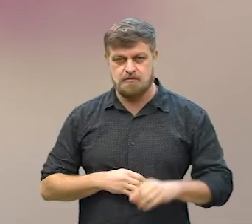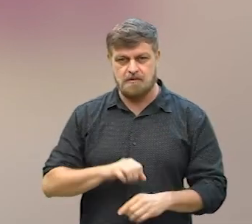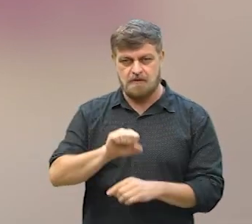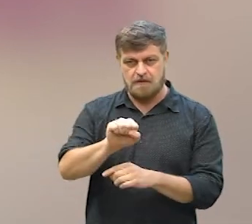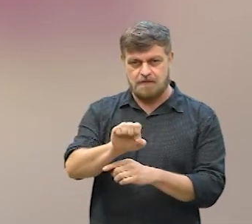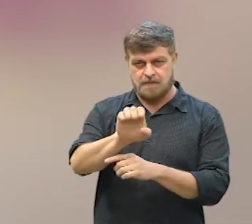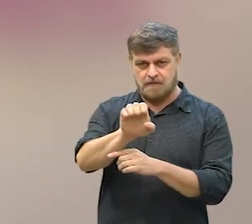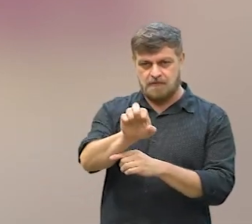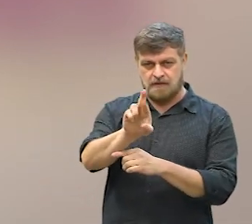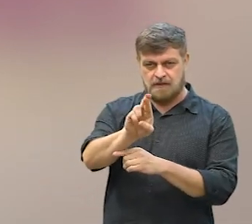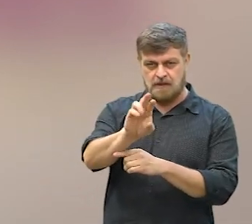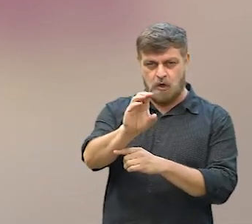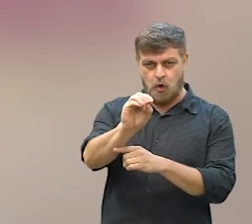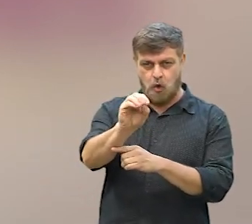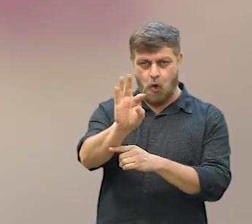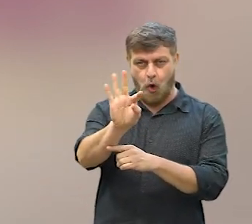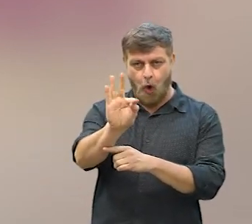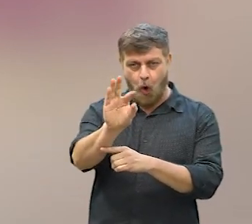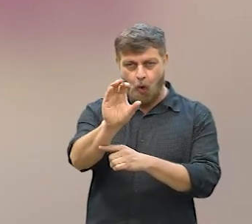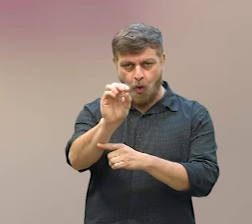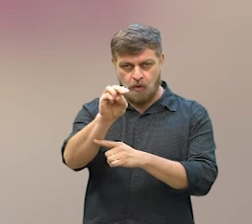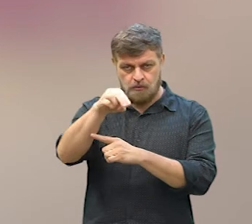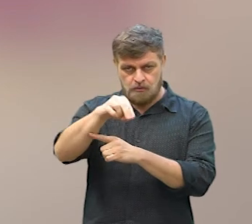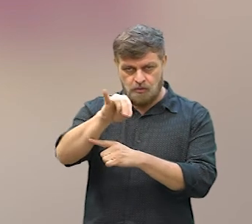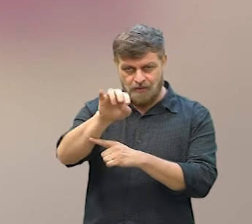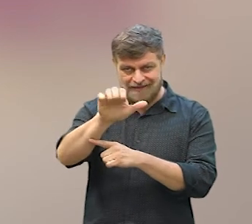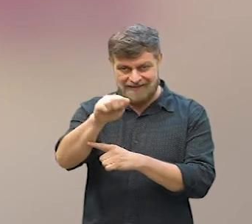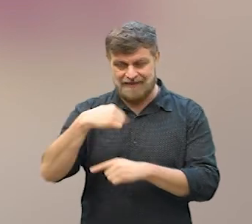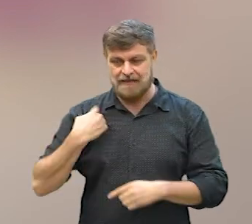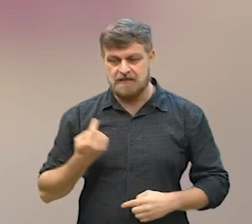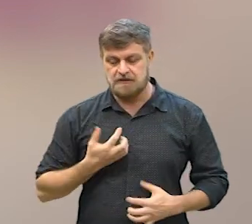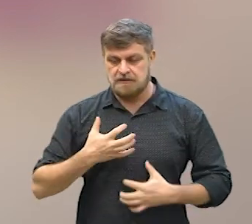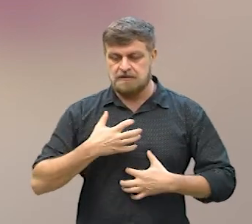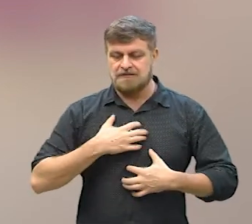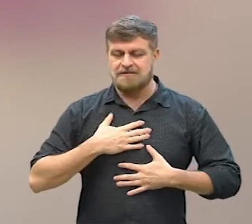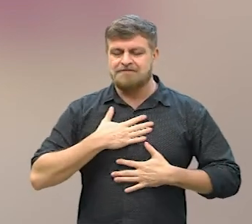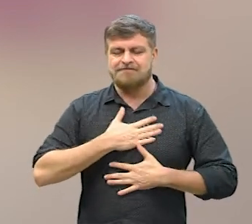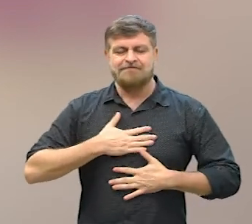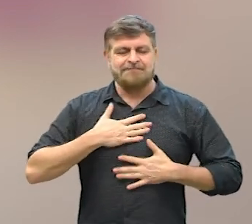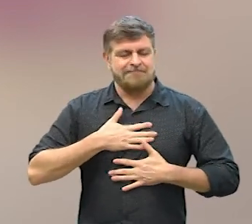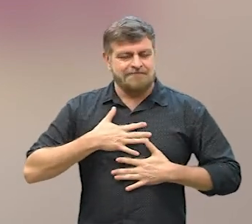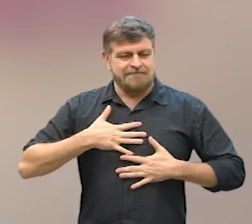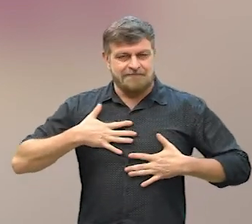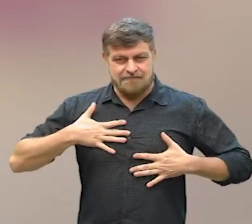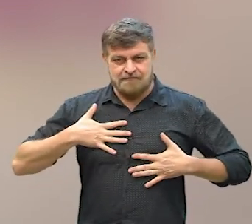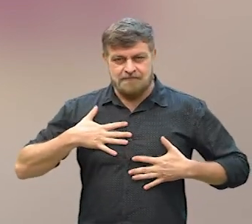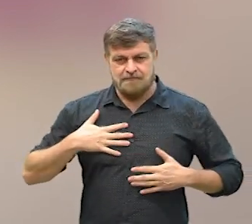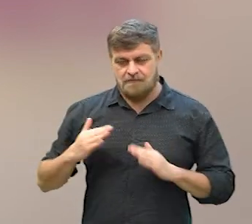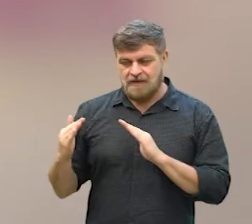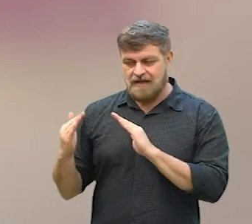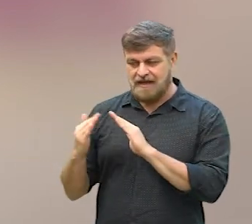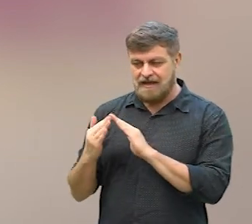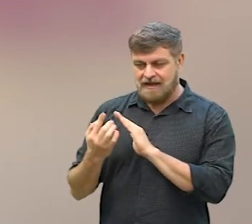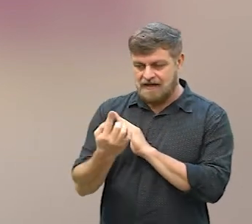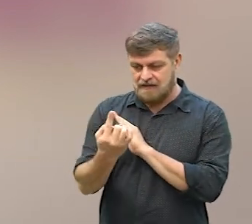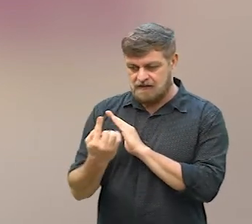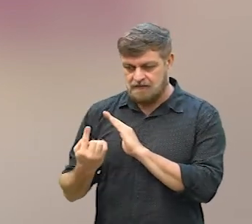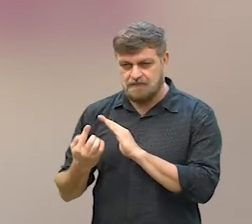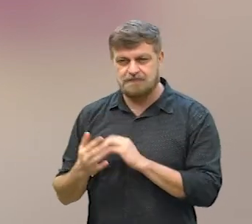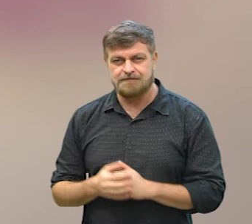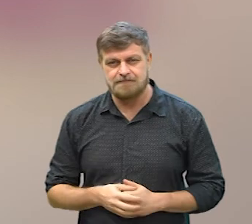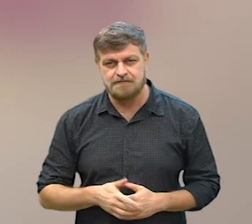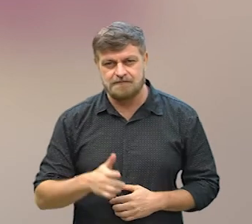faz com que a gente consiga, sim, ter aquela vontade, né? Aquele ar de felicidade. Em casa, o que nós temos hoje como